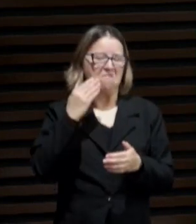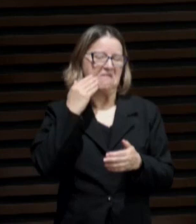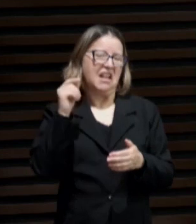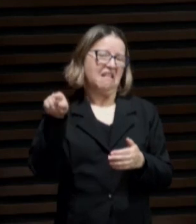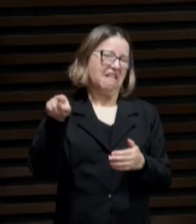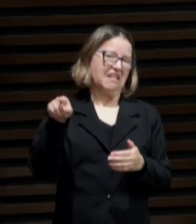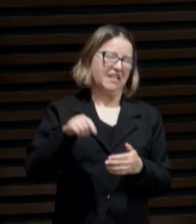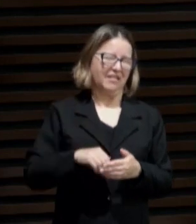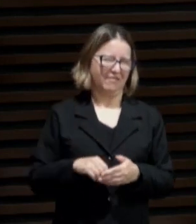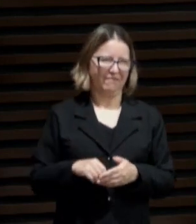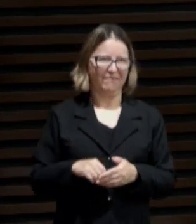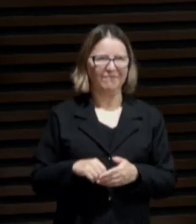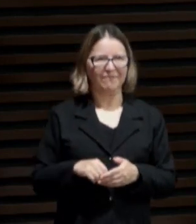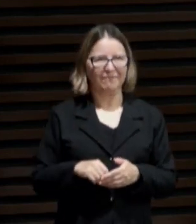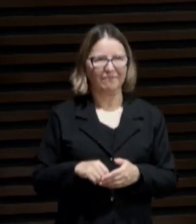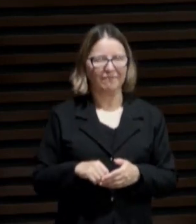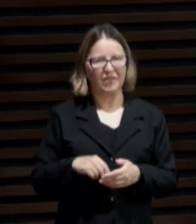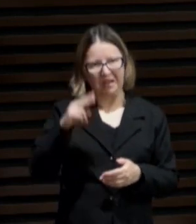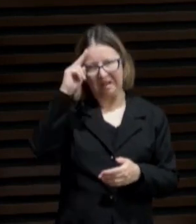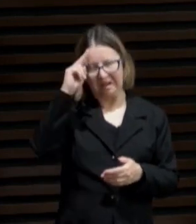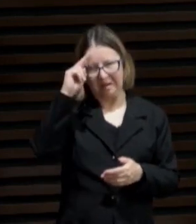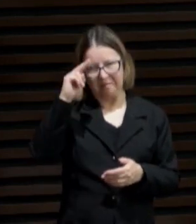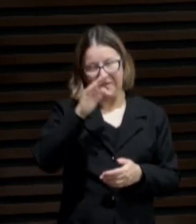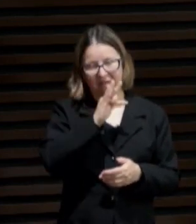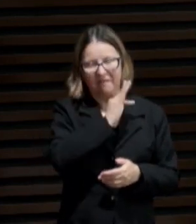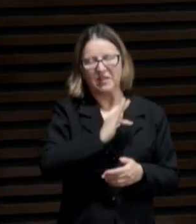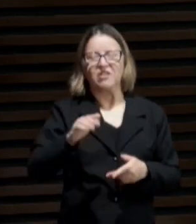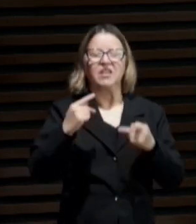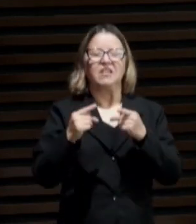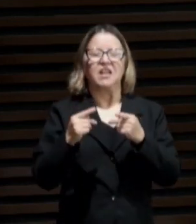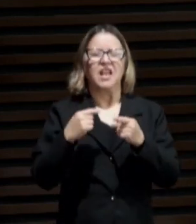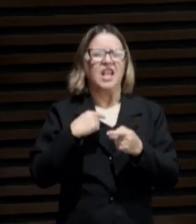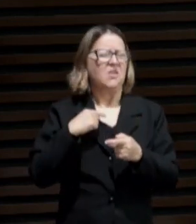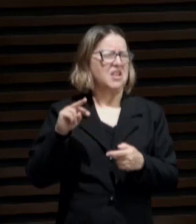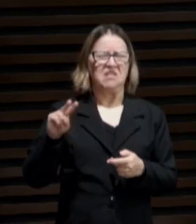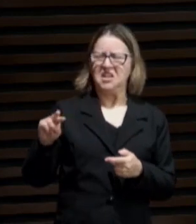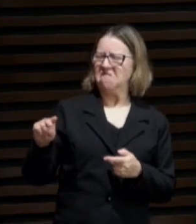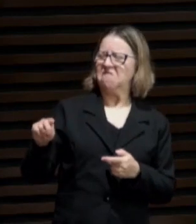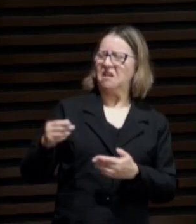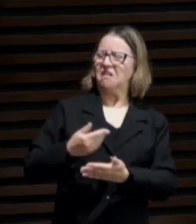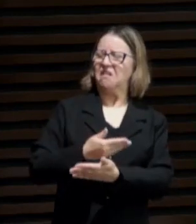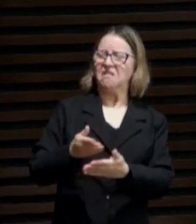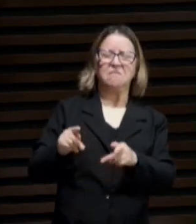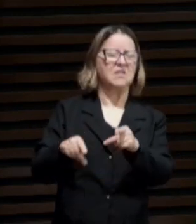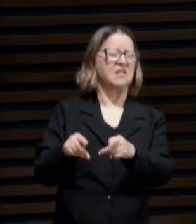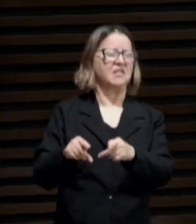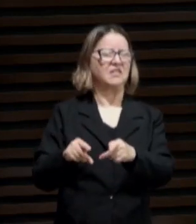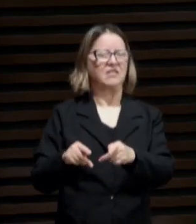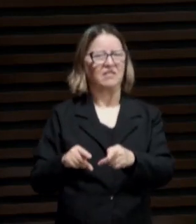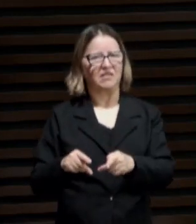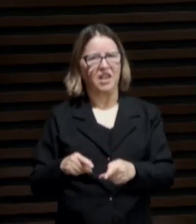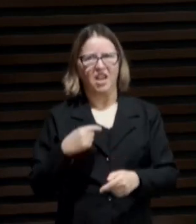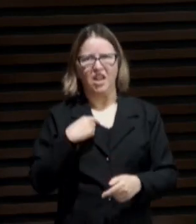Lembra do fariseu quando for orar? Eu não sou como os demais homens, adultos, roubadores, jejuo 2 vezes por semana, dou os dias de tudo